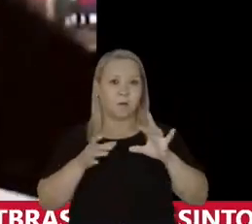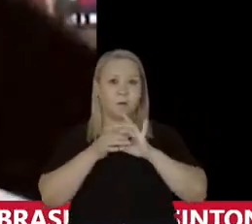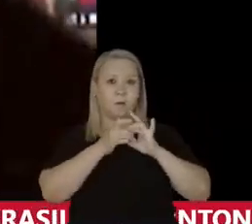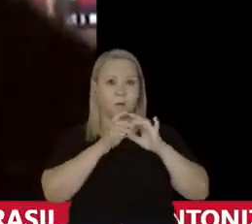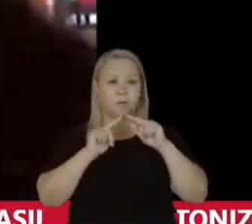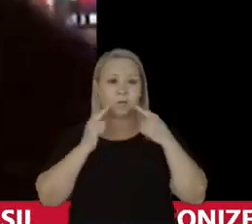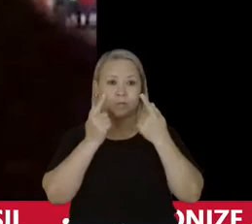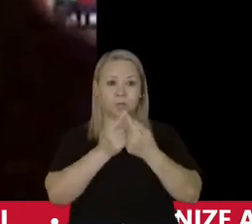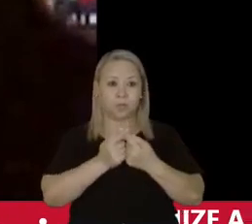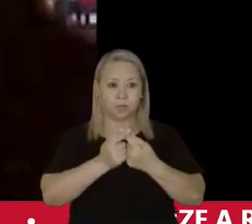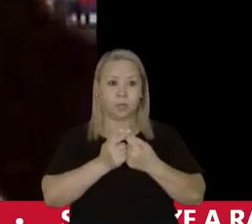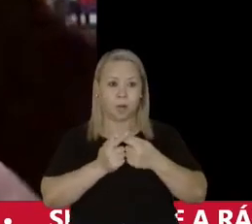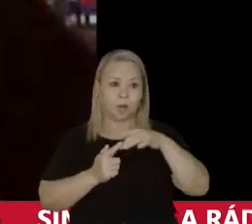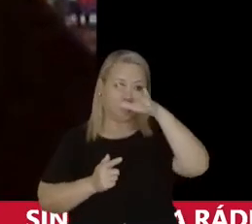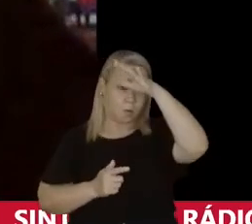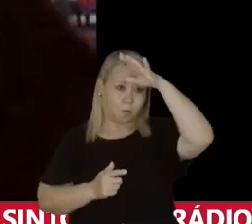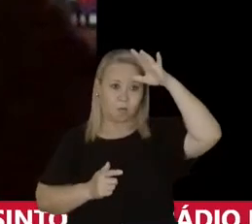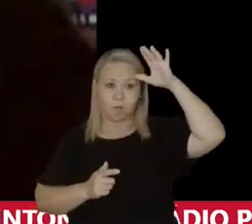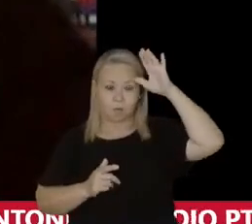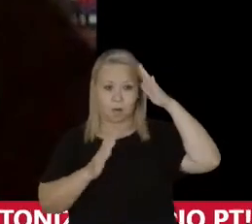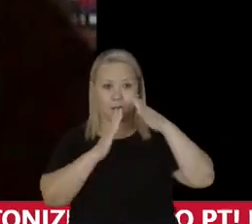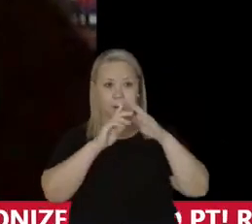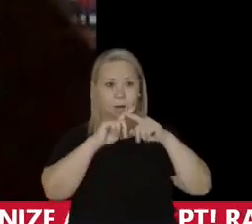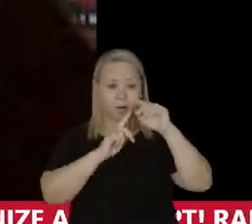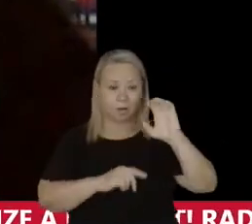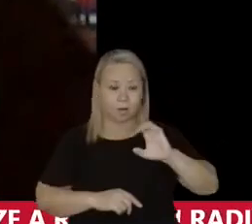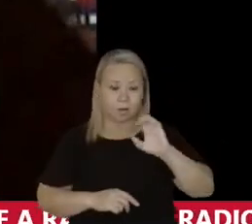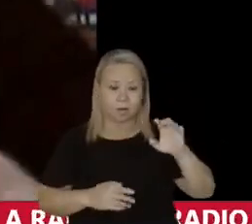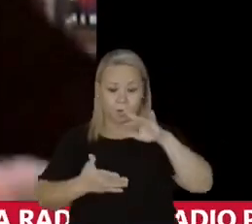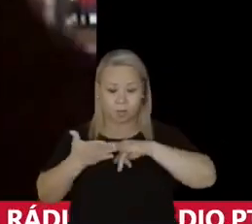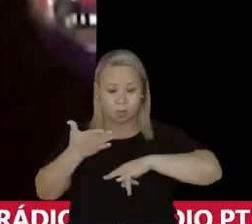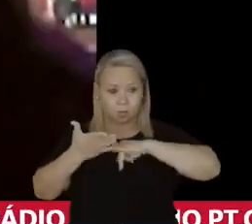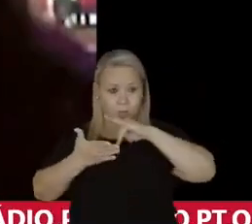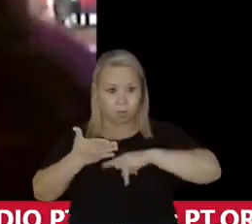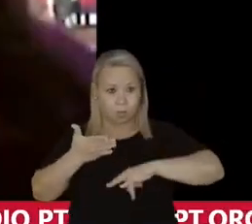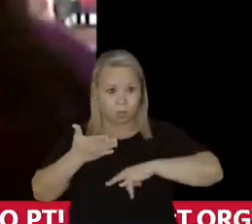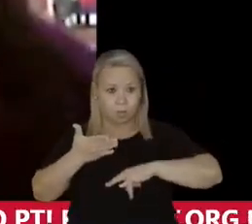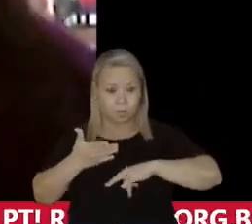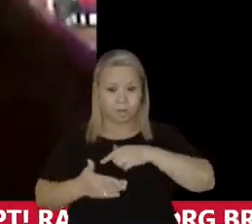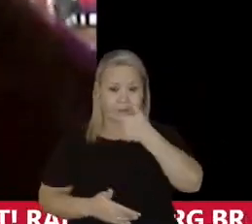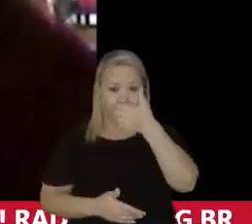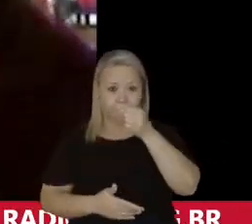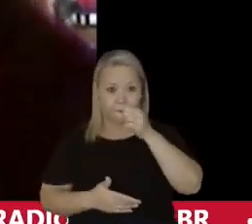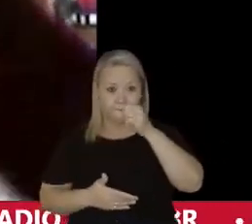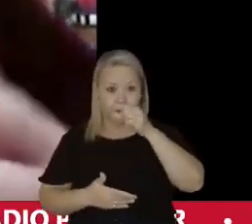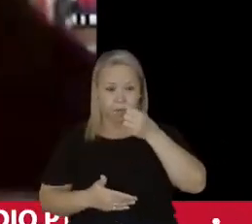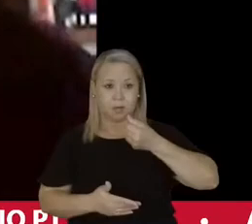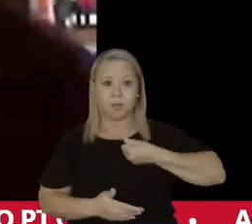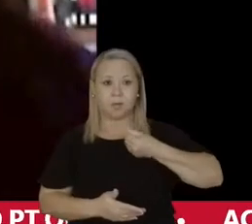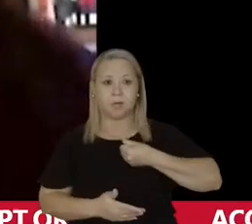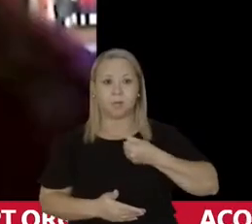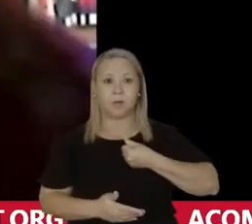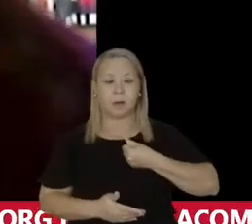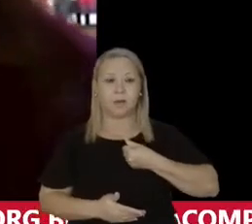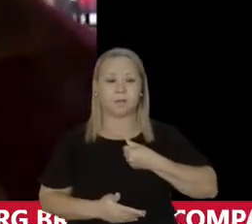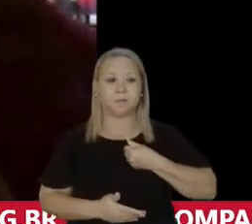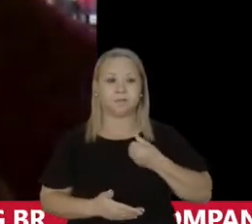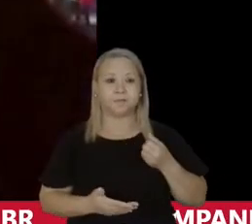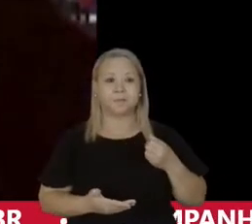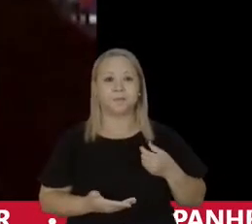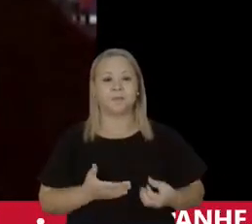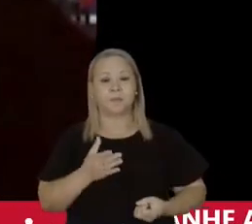o alto clero da Igreja Católica, e lá nesse documento de 16 páginas e 11 tópicos